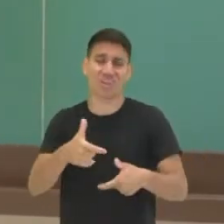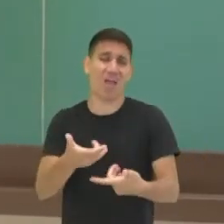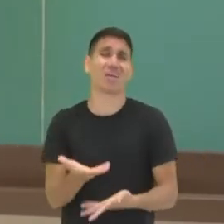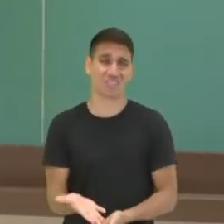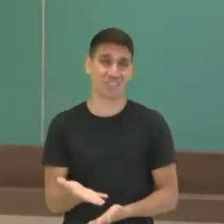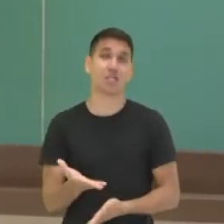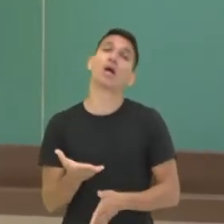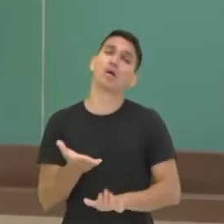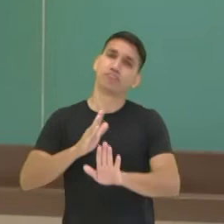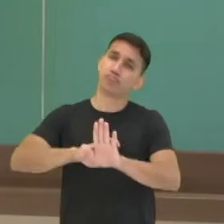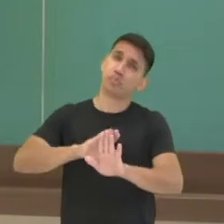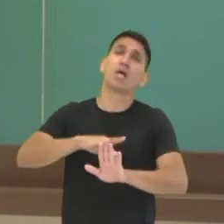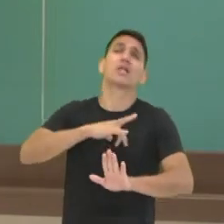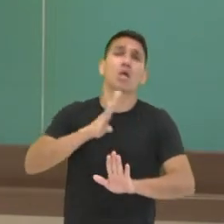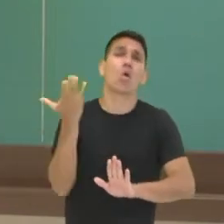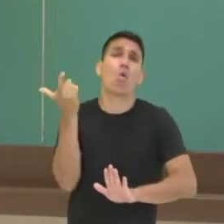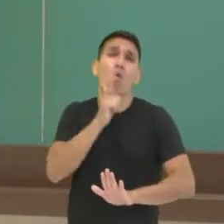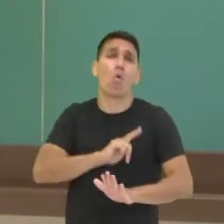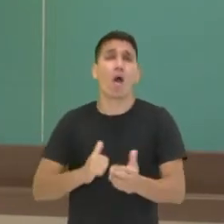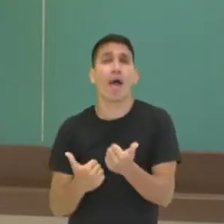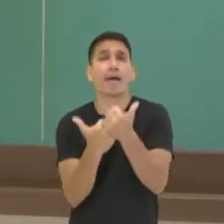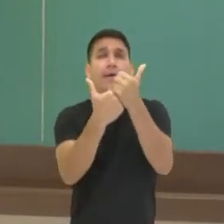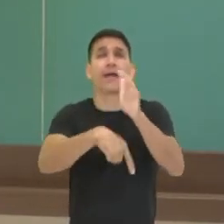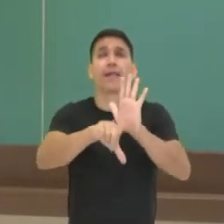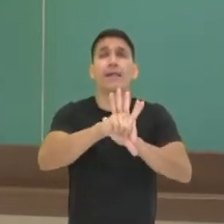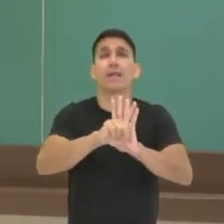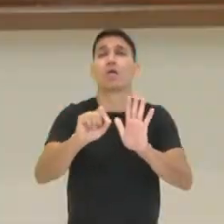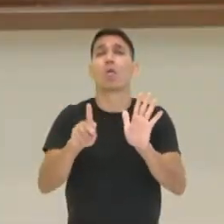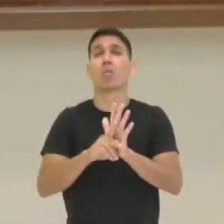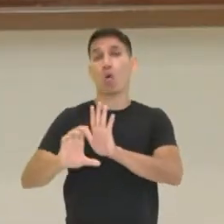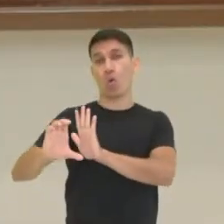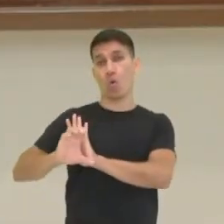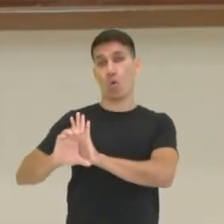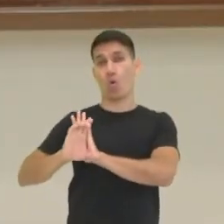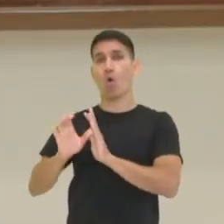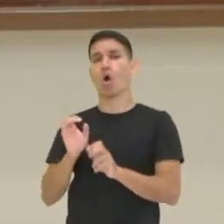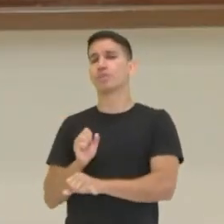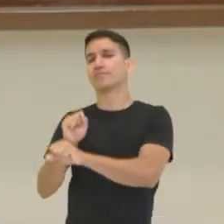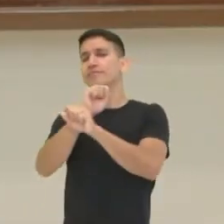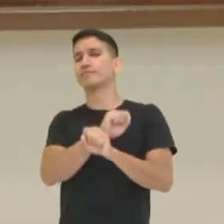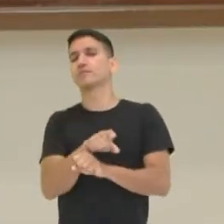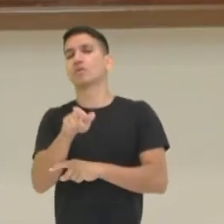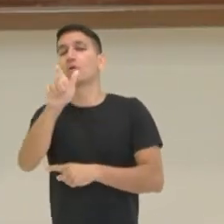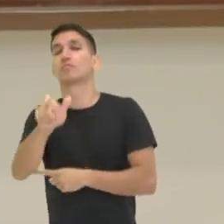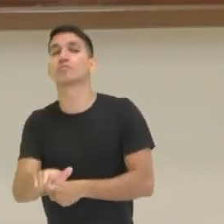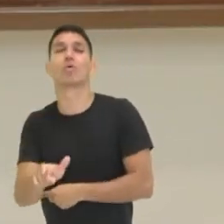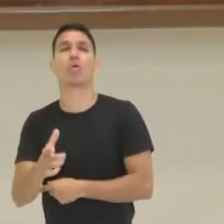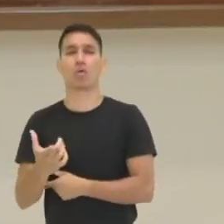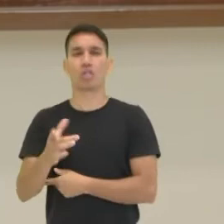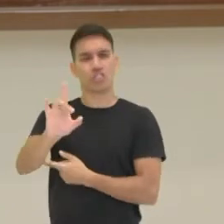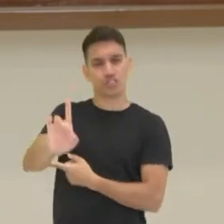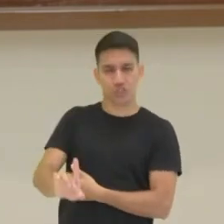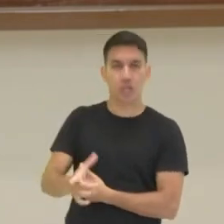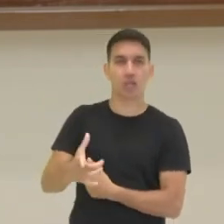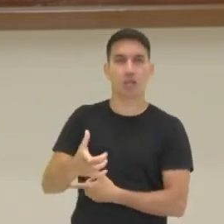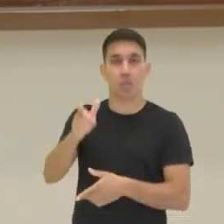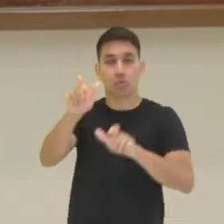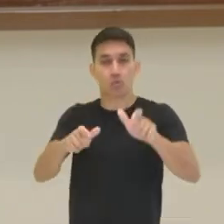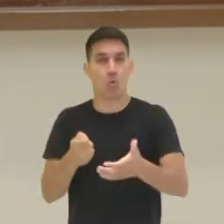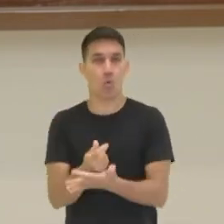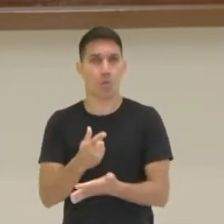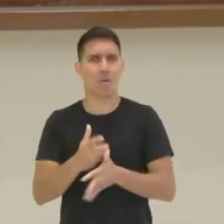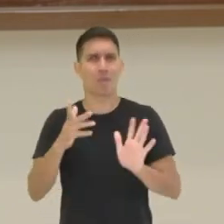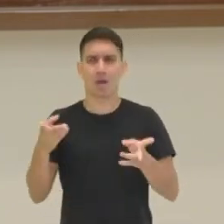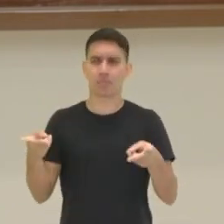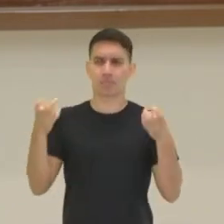que é o Código de Defesa do Consumidor. Mas, pelas características dos personagens, nós estamos vendo que se